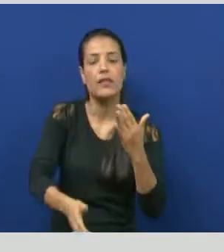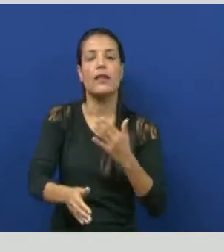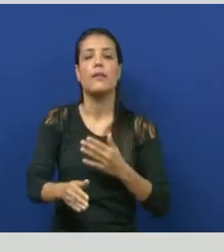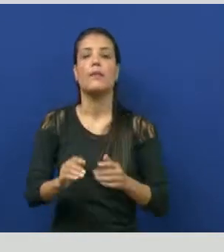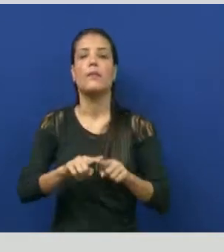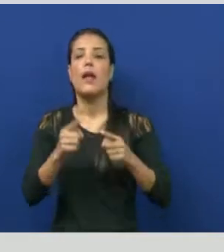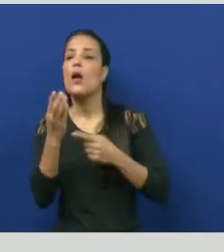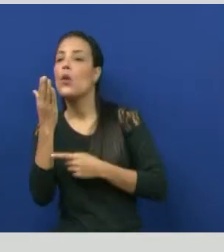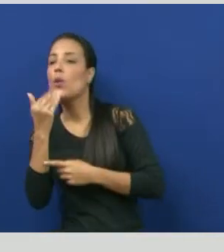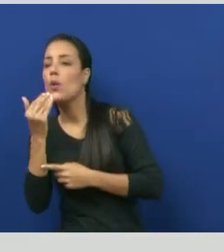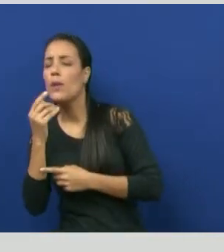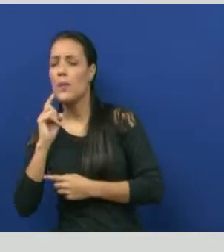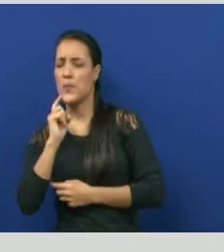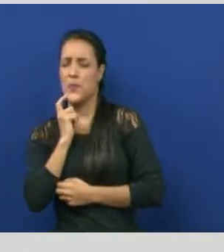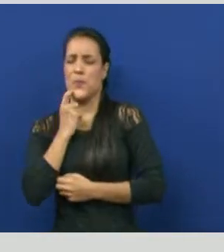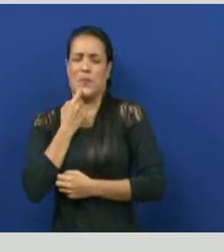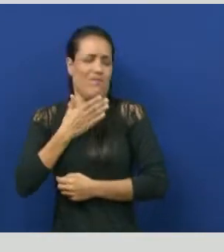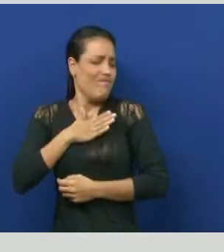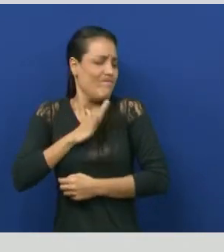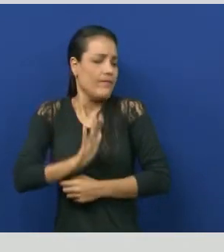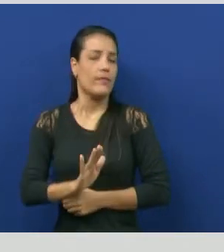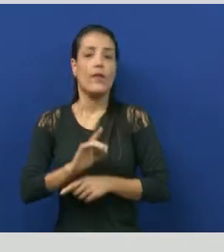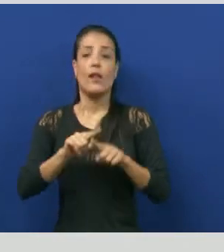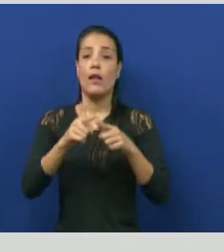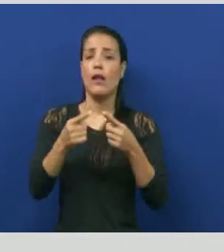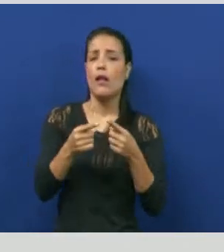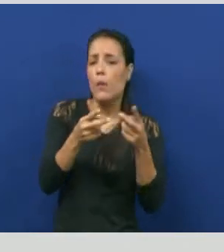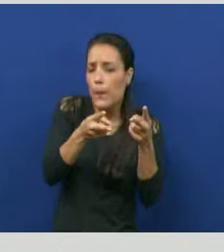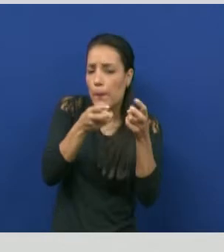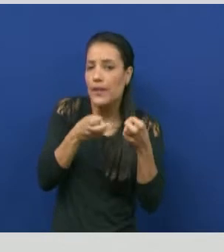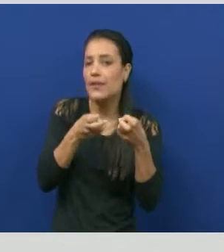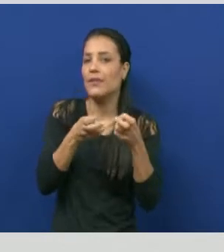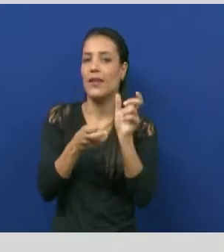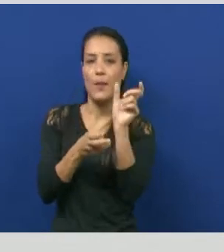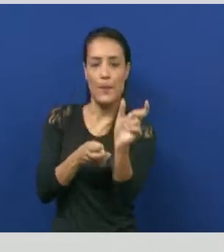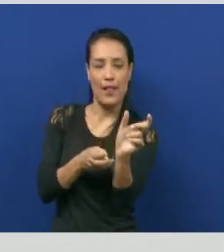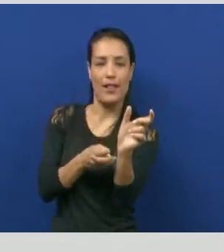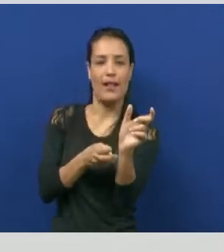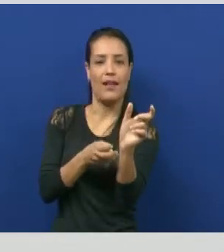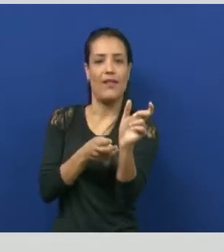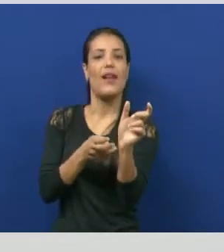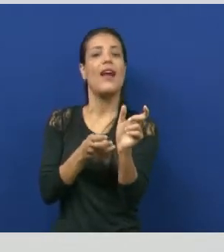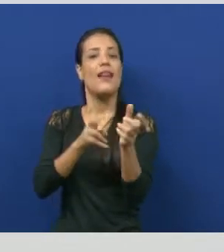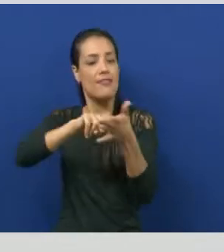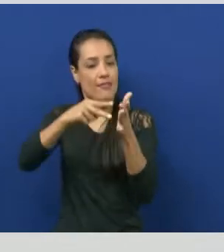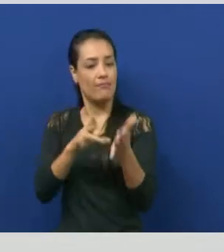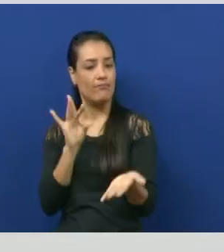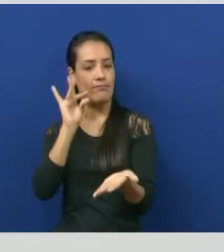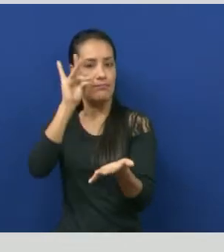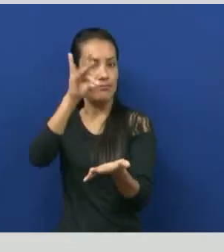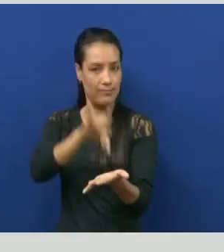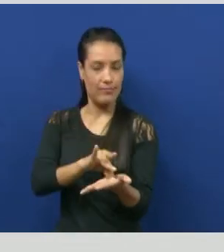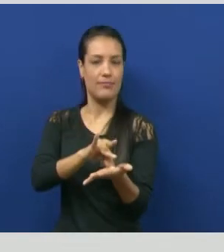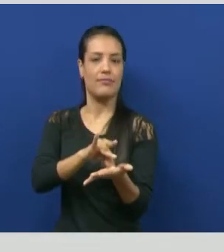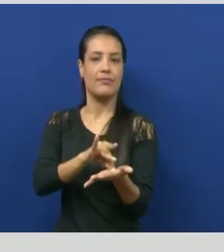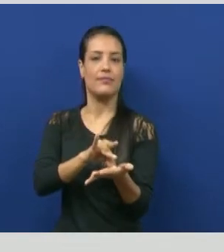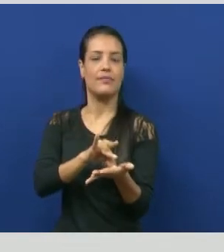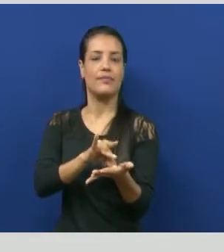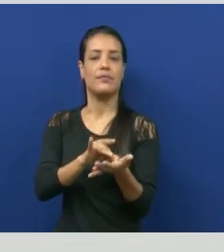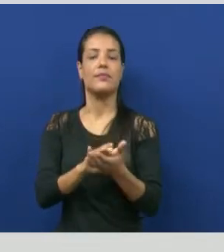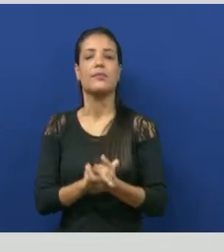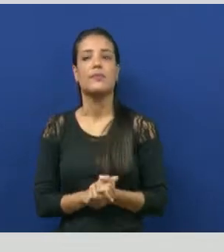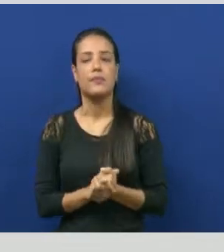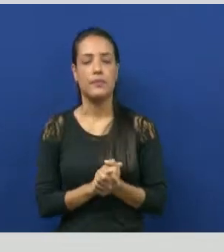Não gostei. Observe que a palavra chave e azeda tem um sentido real. É realmente o objeto e realmente o sabor que eu